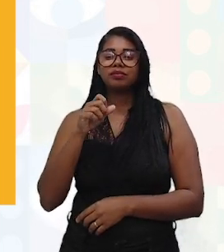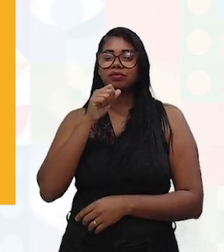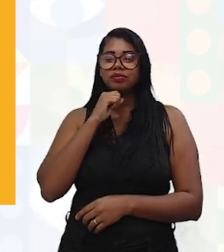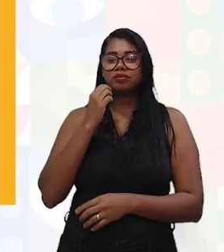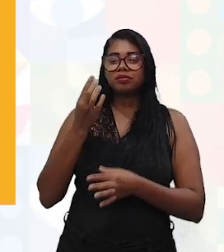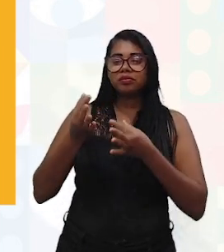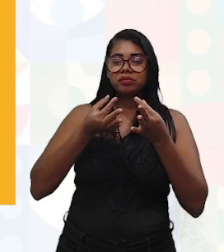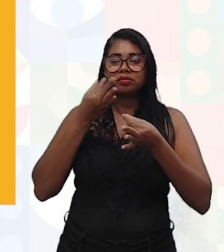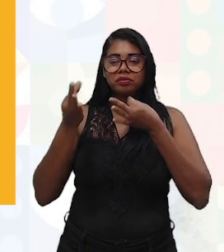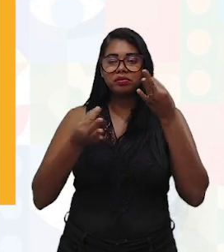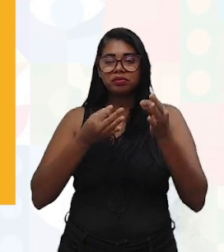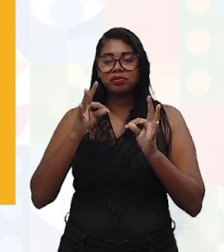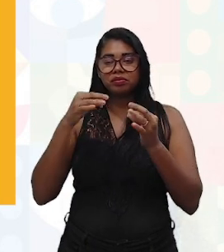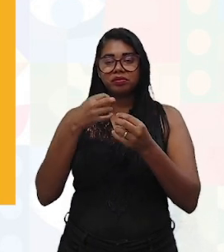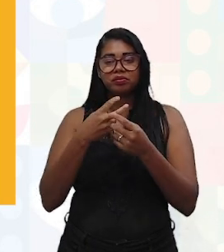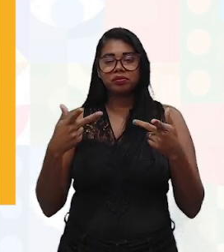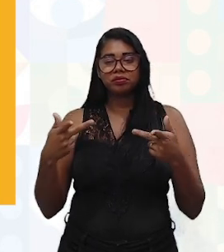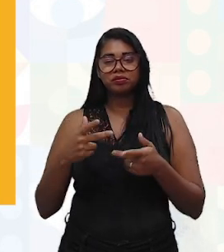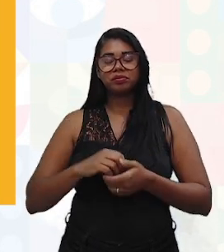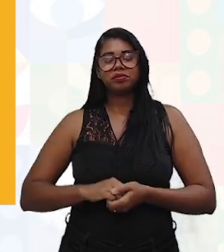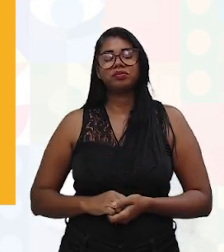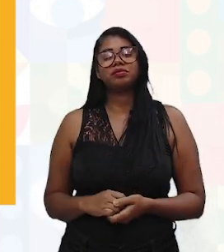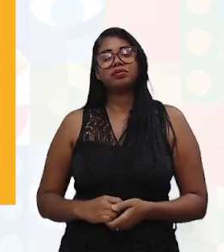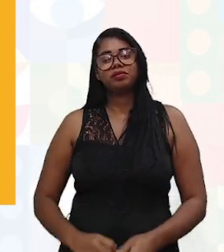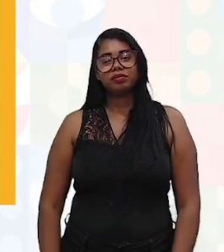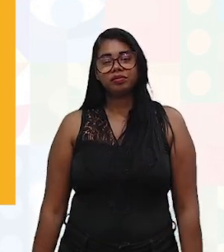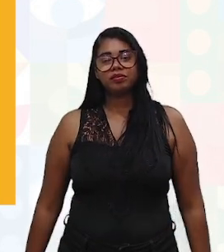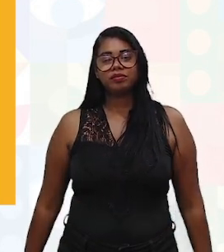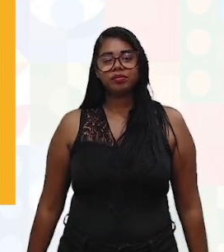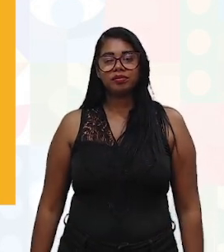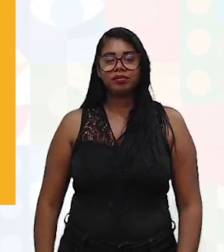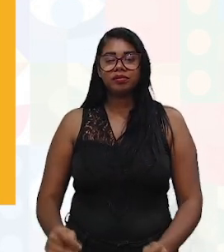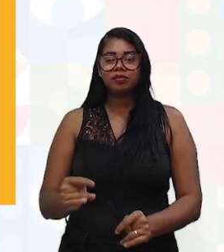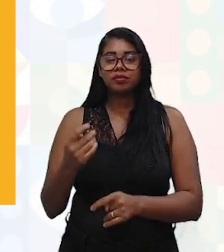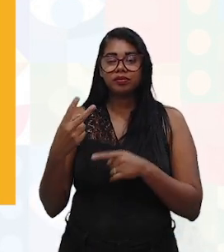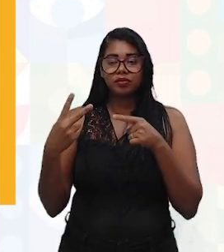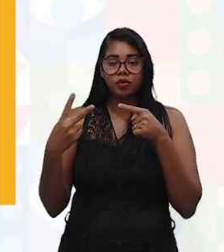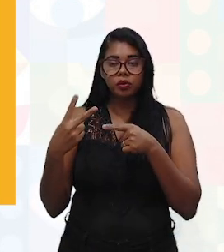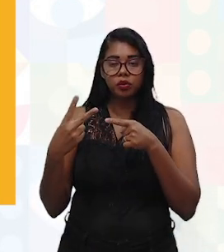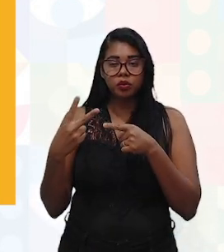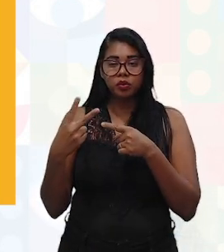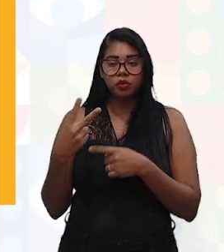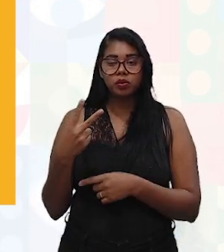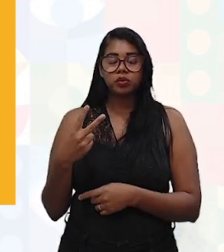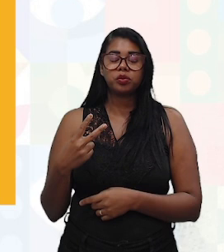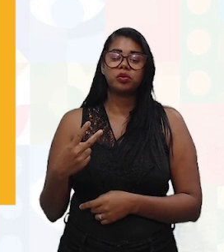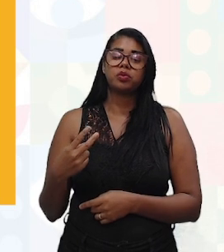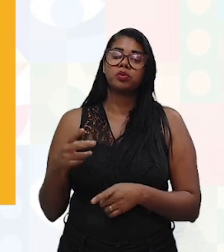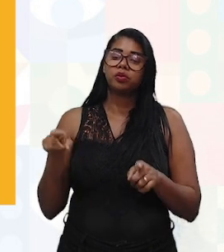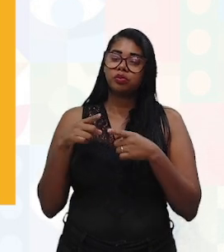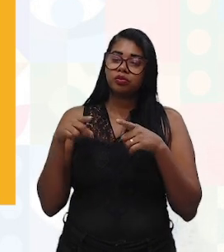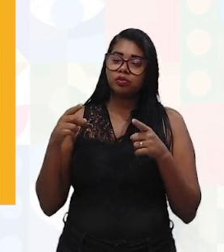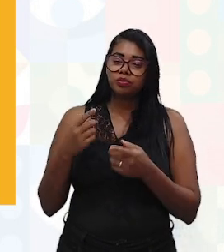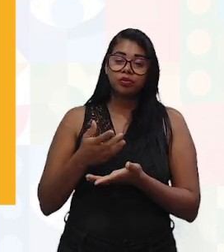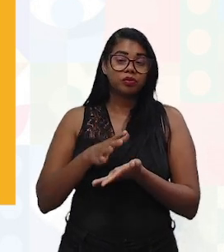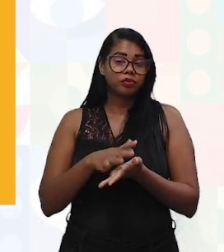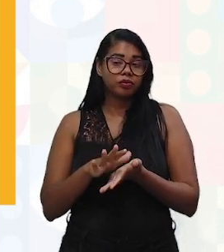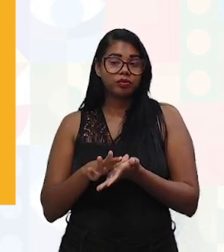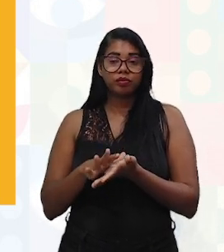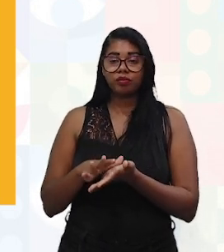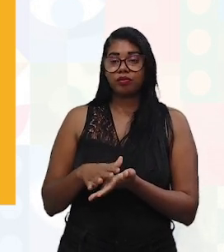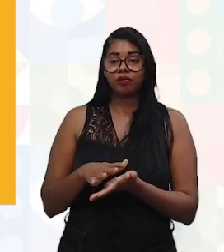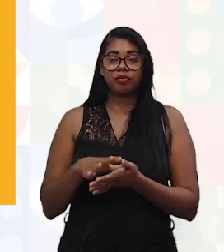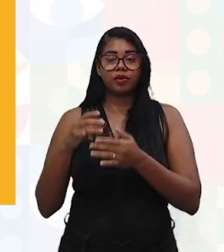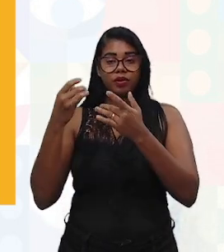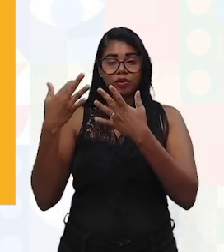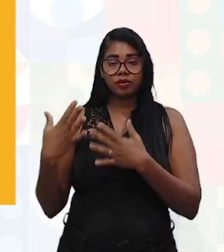opinião formada sobre tudo. Deixa eu te dizer porque eu estou falando de exemplo dessas duas músicas. O Zeca Pagodinho, quando ele diz assim na